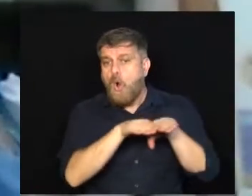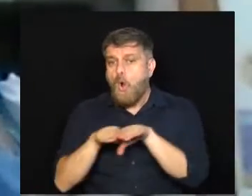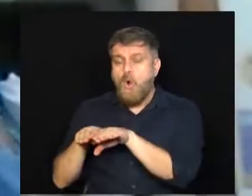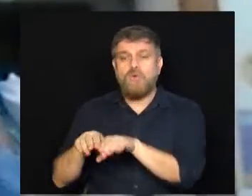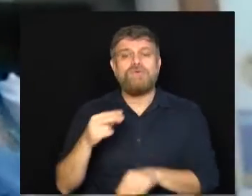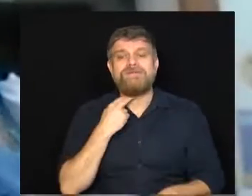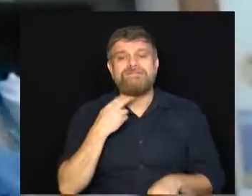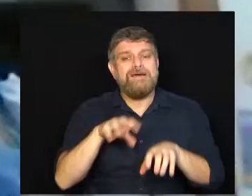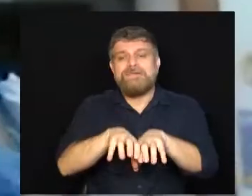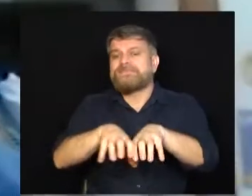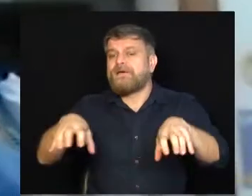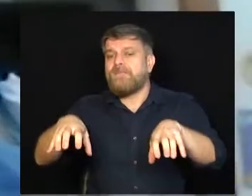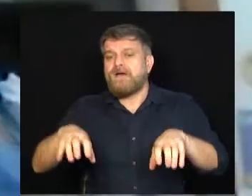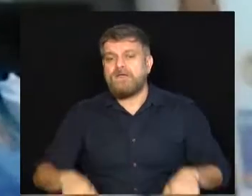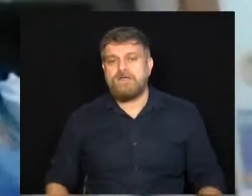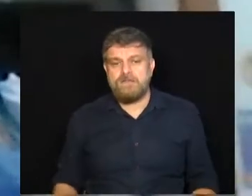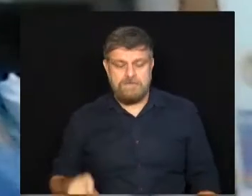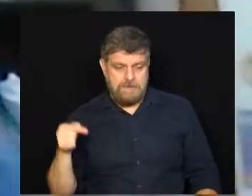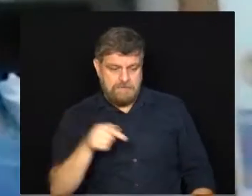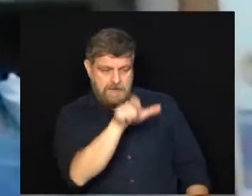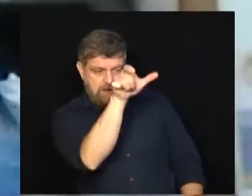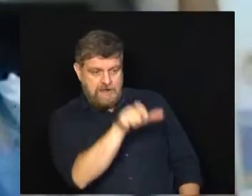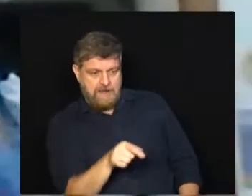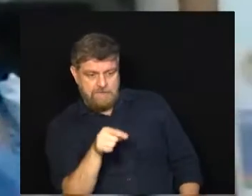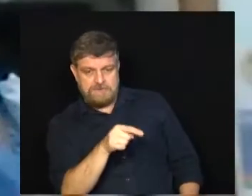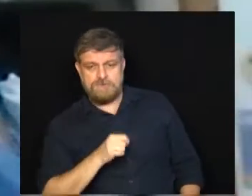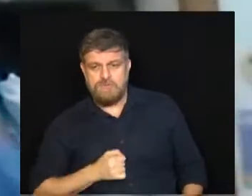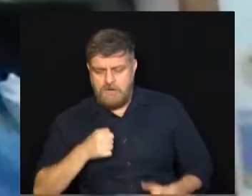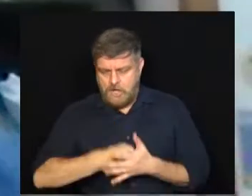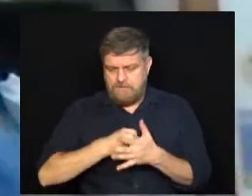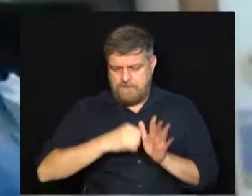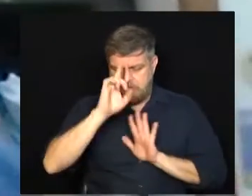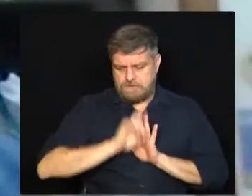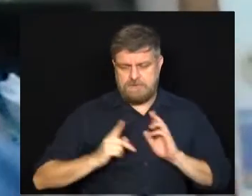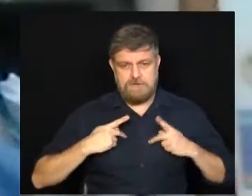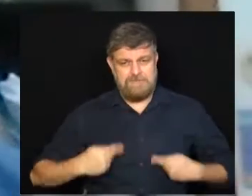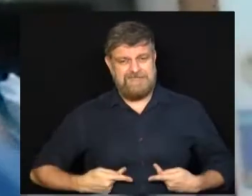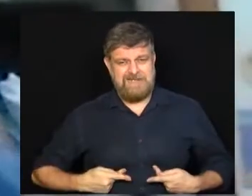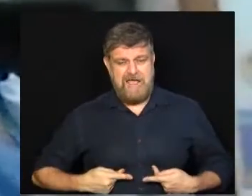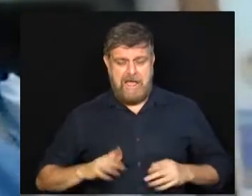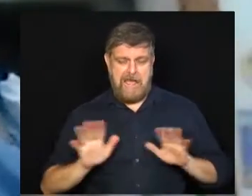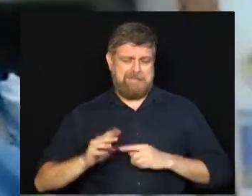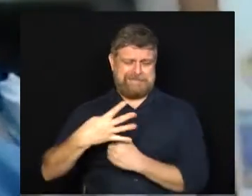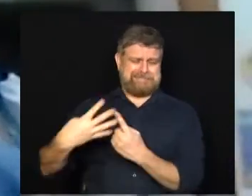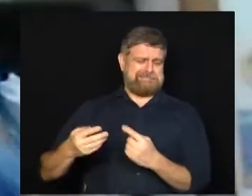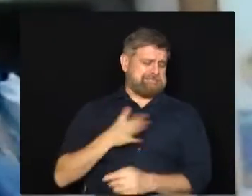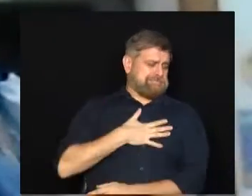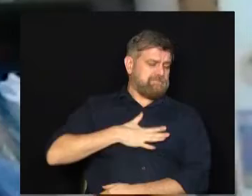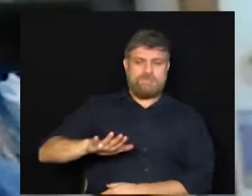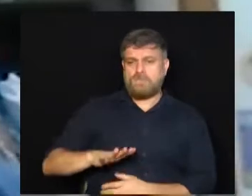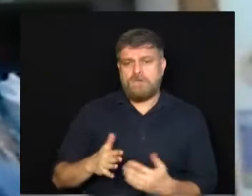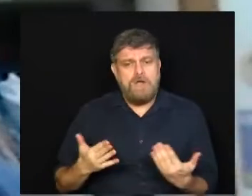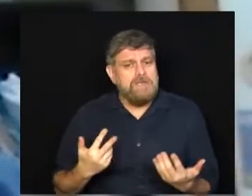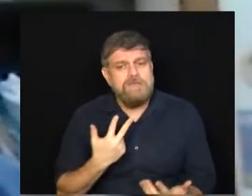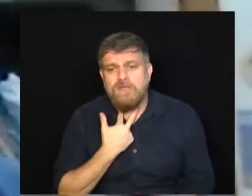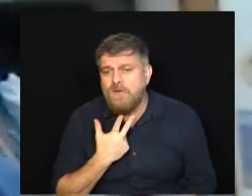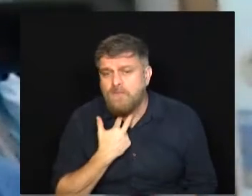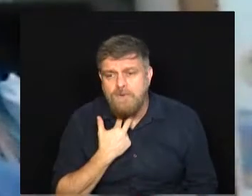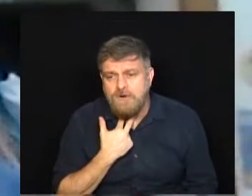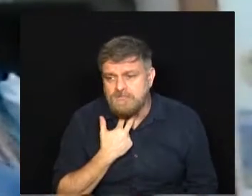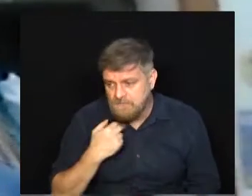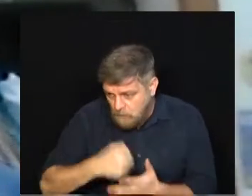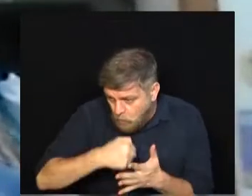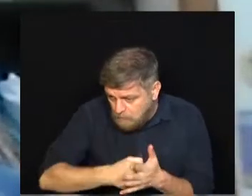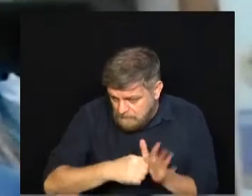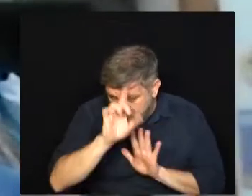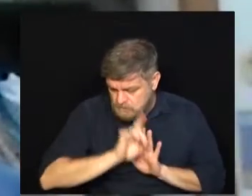que significa dizer, se uma pessoa fala, eu defendo os direitos humanos, mas não defendo os LGBT, simplesmente chora. Não defende os direitos